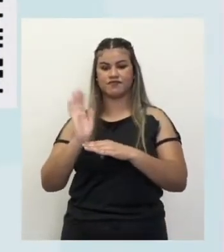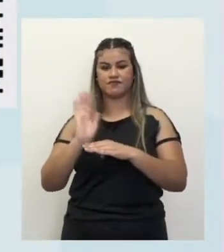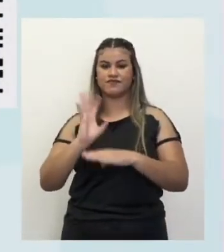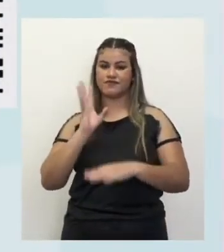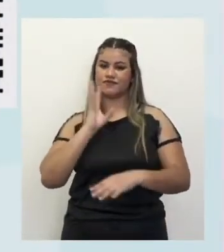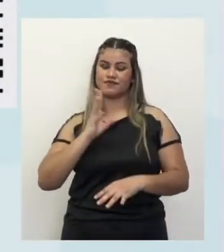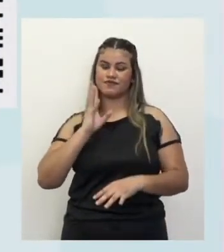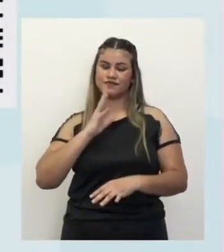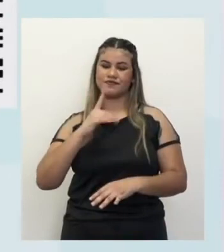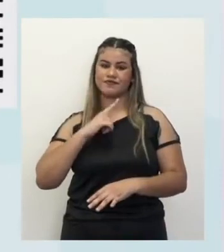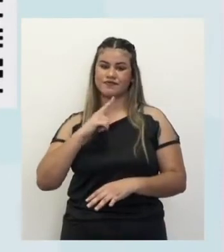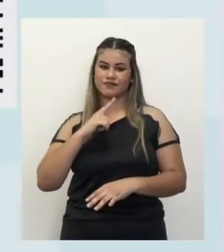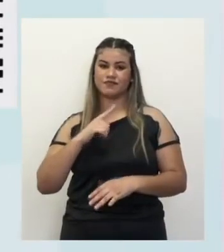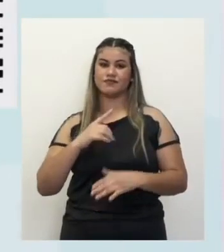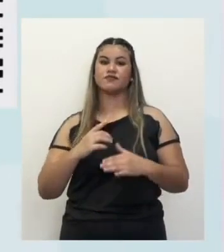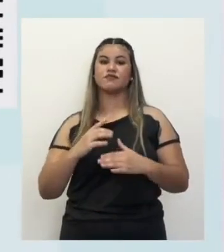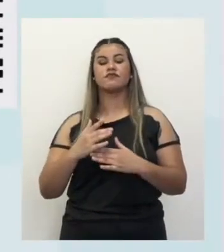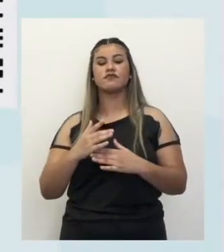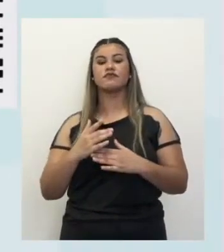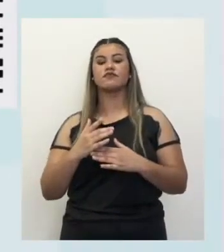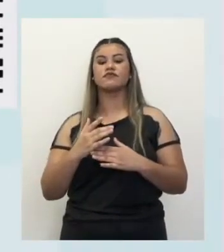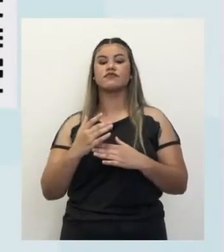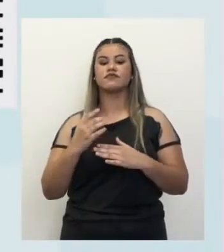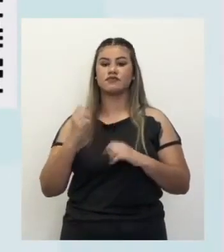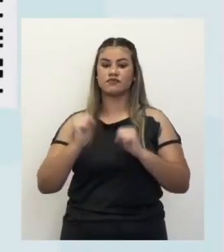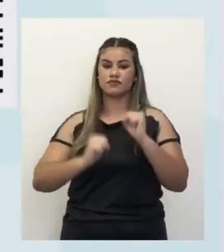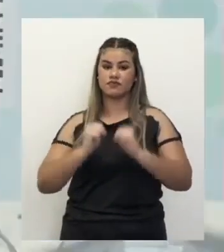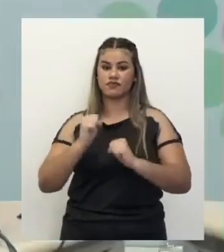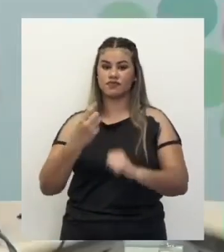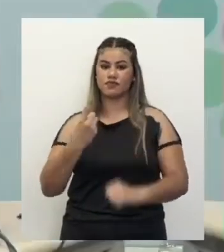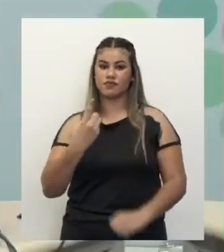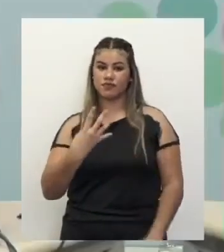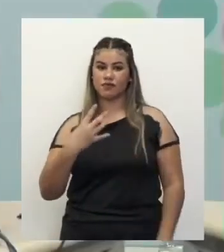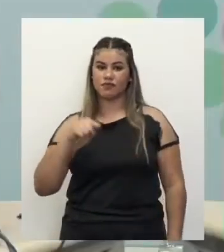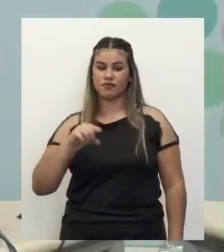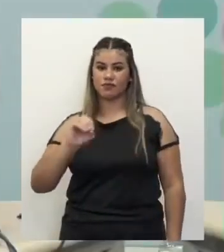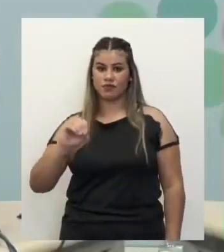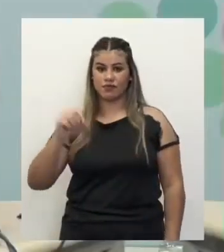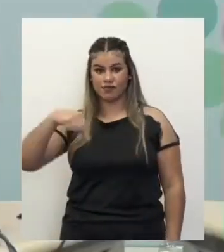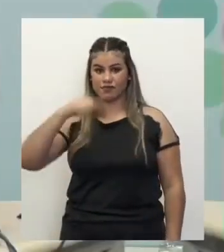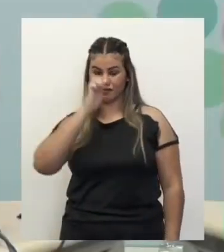bem bacana, fala sobre a Indústria 4.0 no Brasil. E a nossa aula